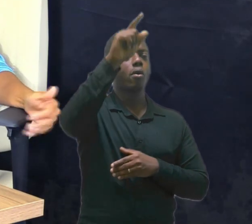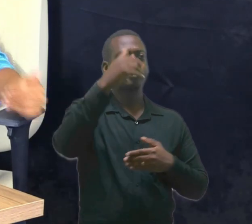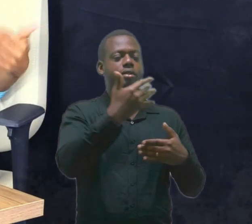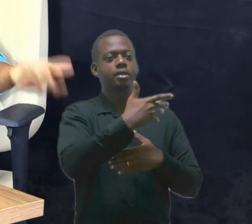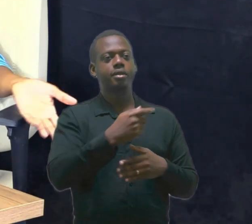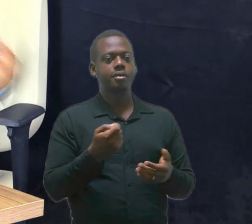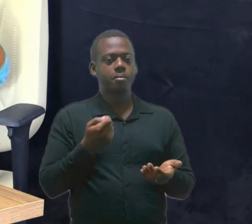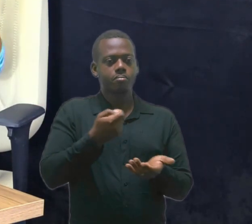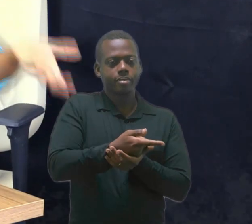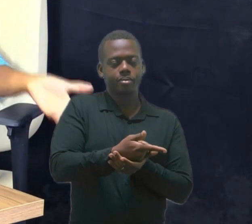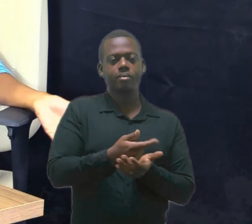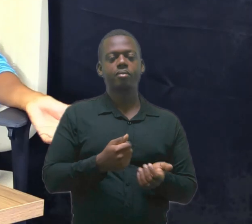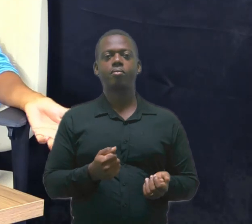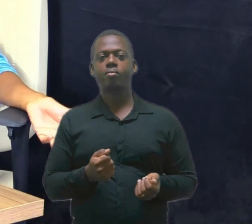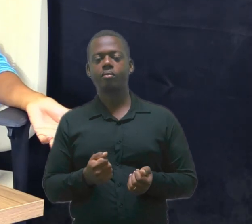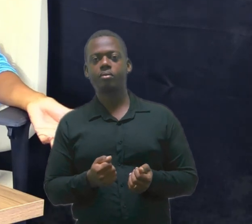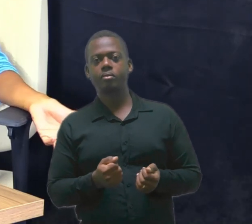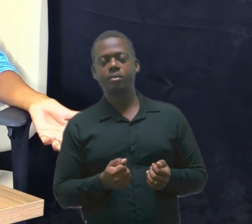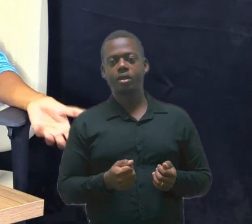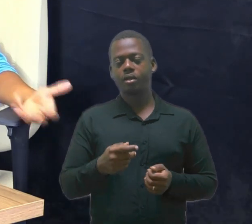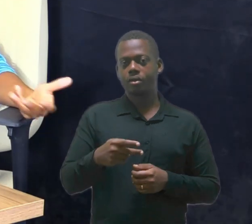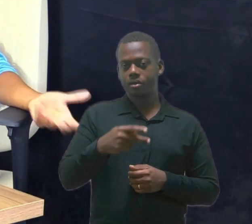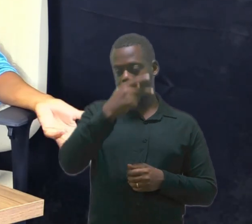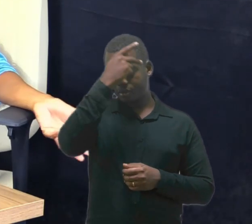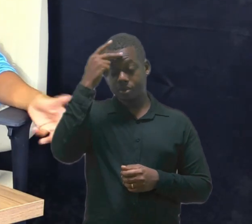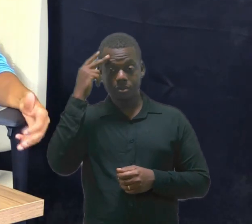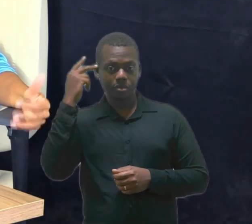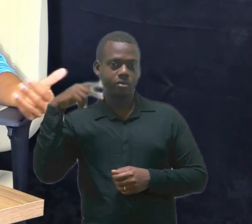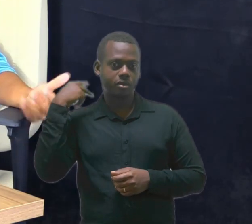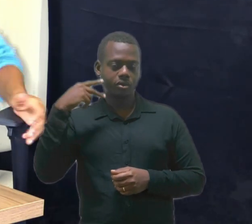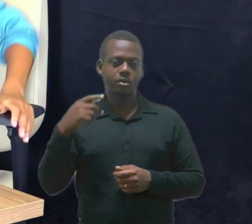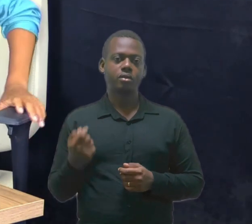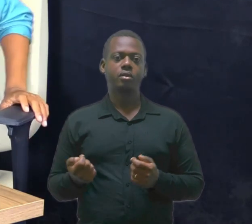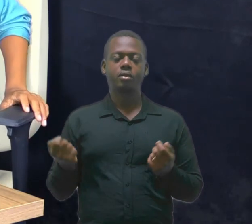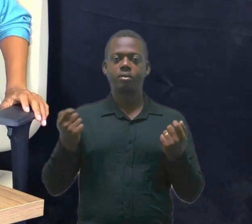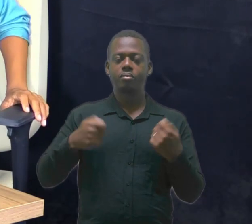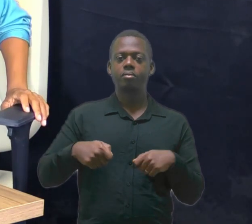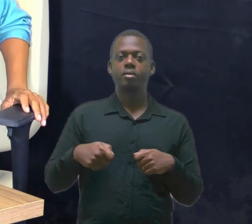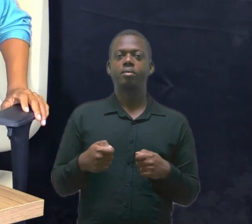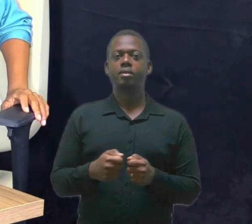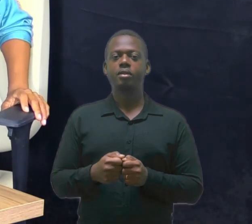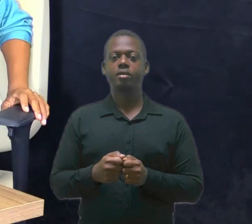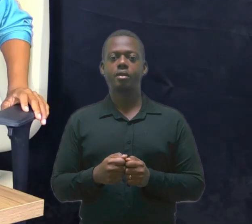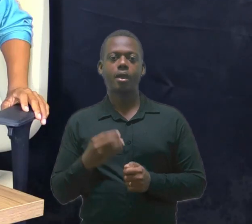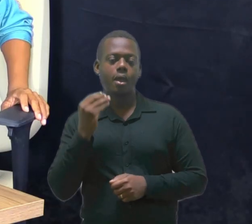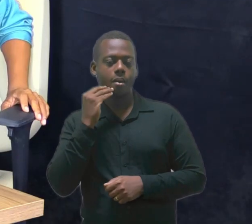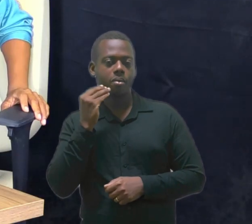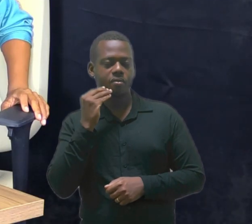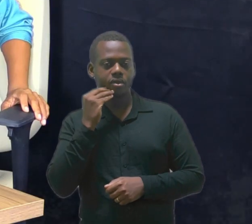Então, nós precisamos aqui, nossos vereadores aqui, né, trazer também essa forma, e não só, eu quero aproveitar aqui, ser solidária